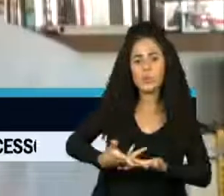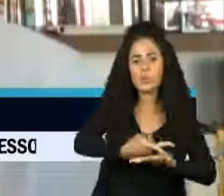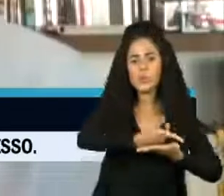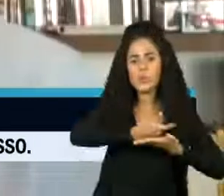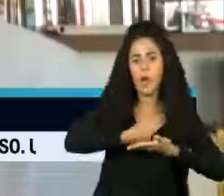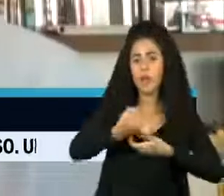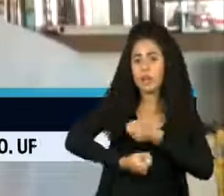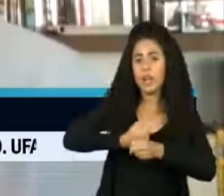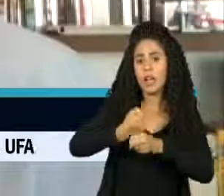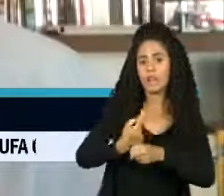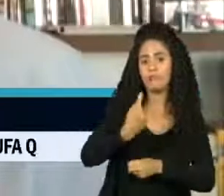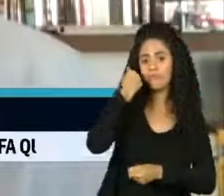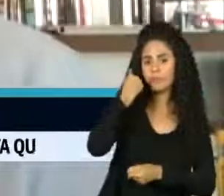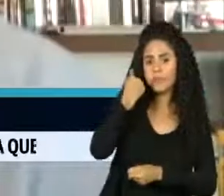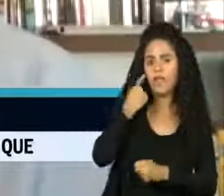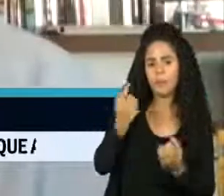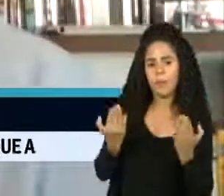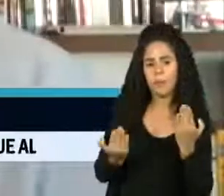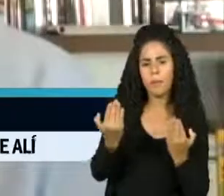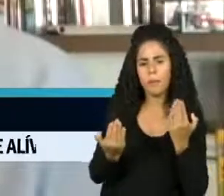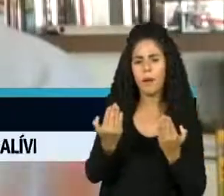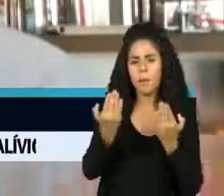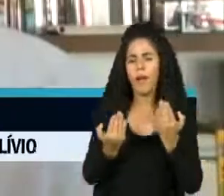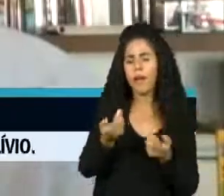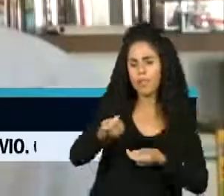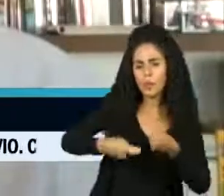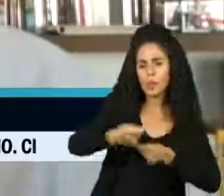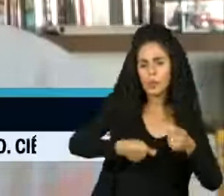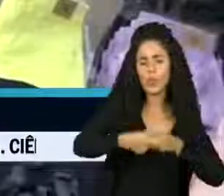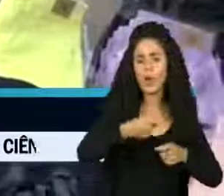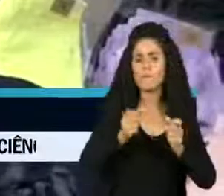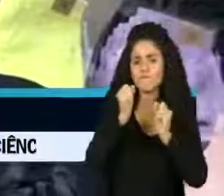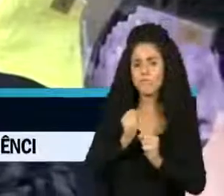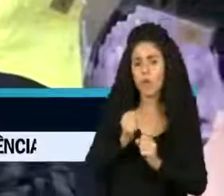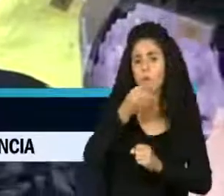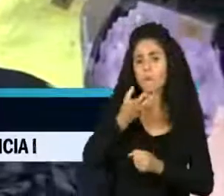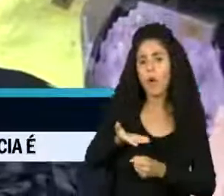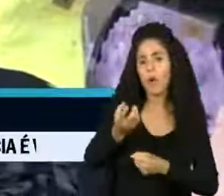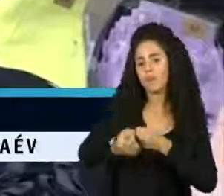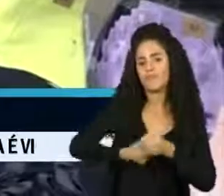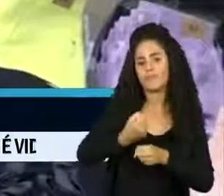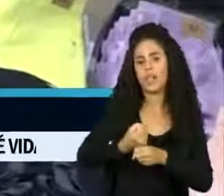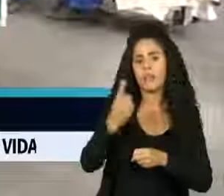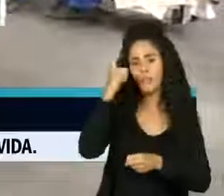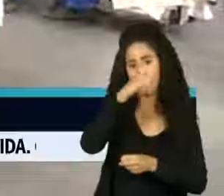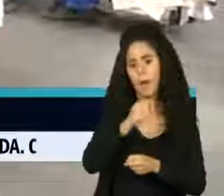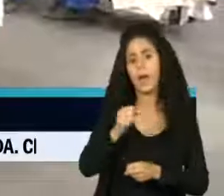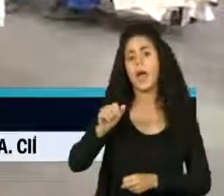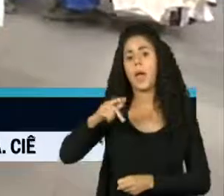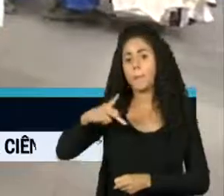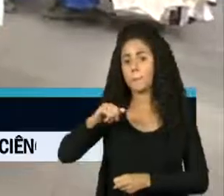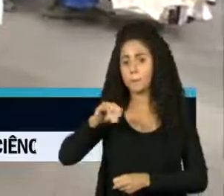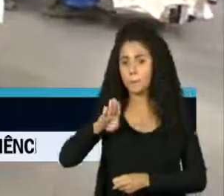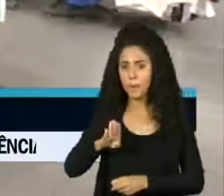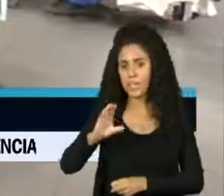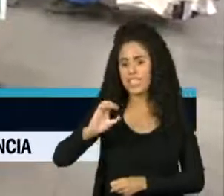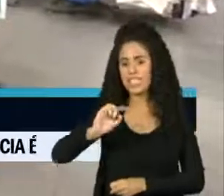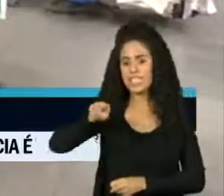passado foi uma combinação de economia mais forte com inflação muito elevada. Para este ano, o crescimento do PIB é estimado